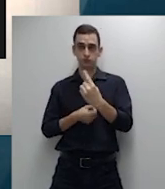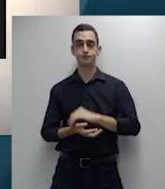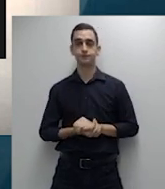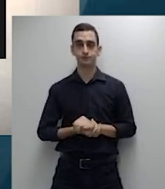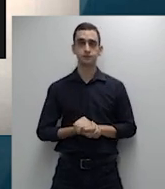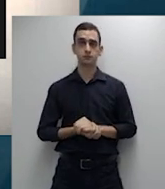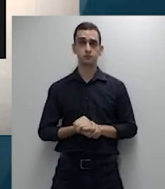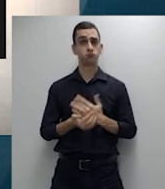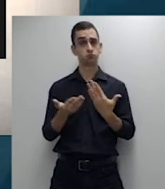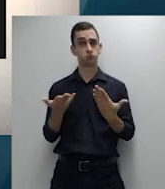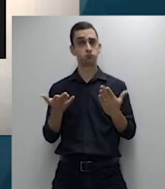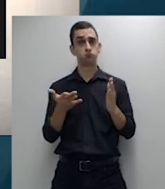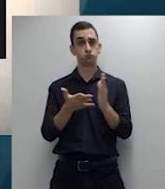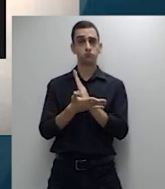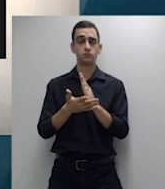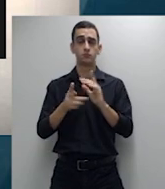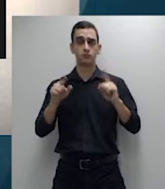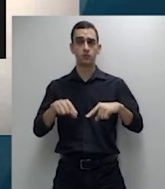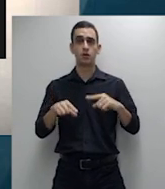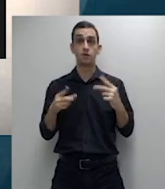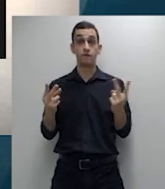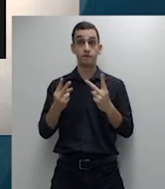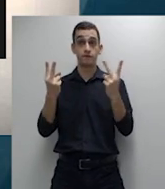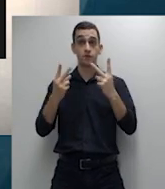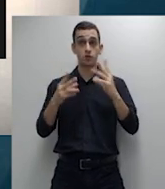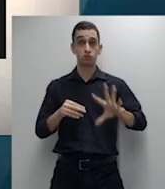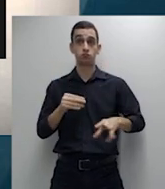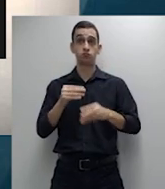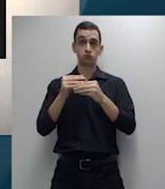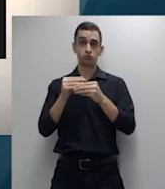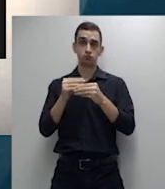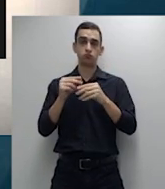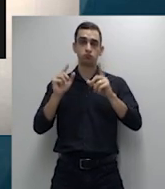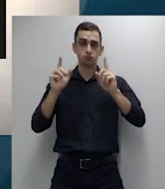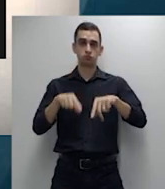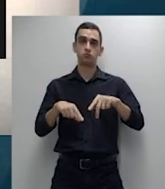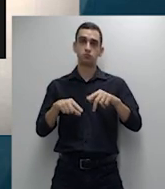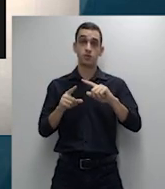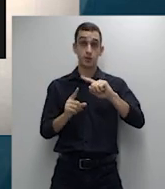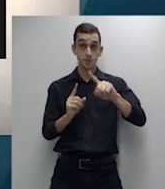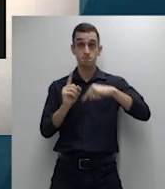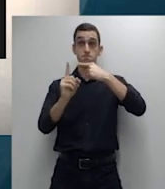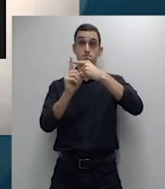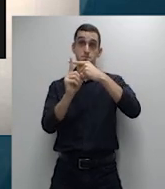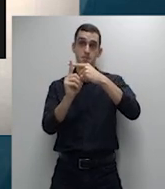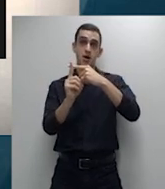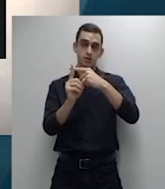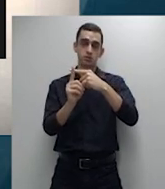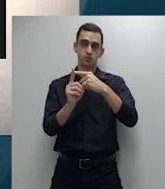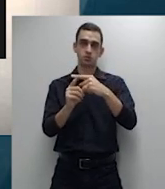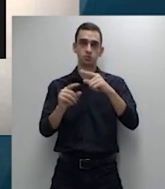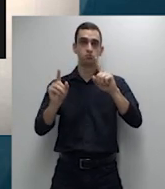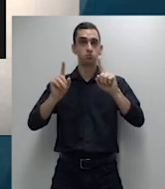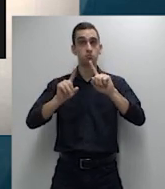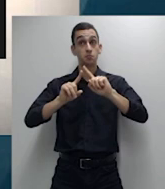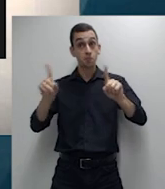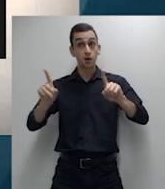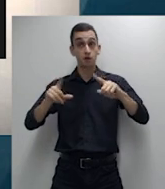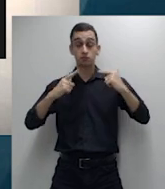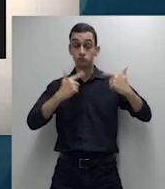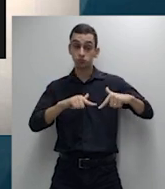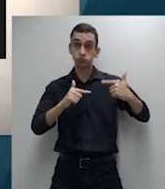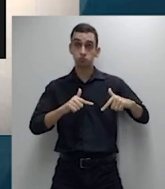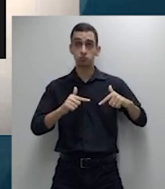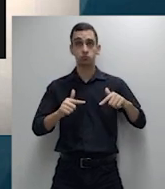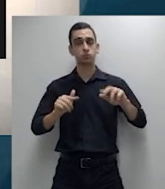serviço de valor adicionado é um plus não é o próprio serviço portanto como é que a gente